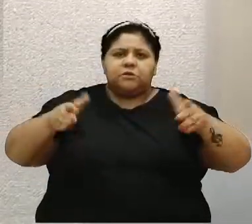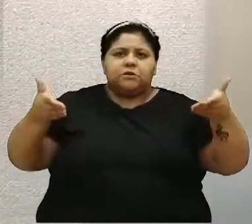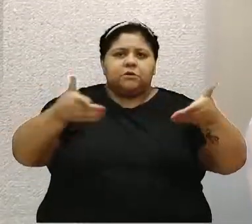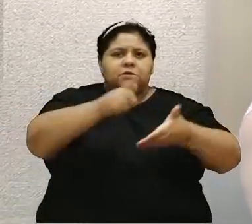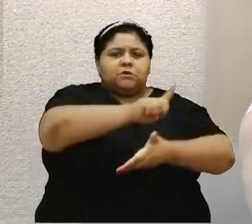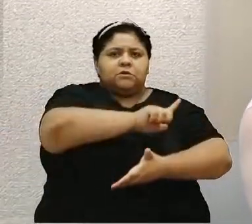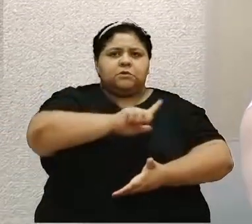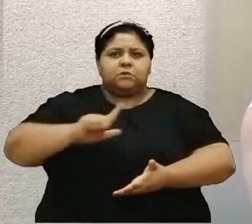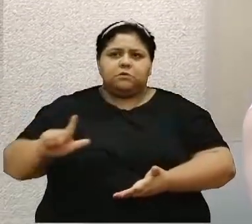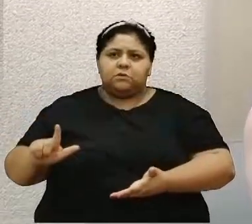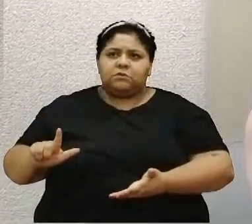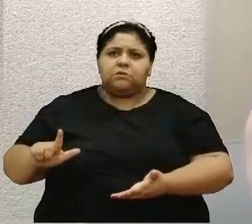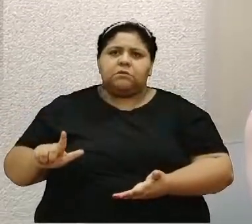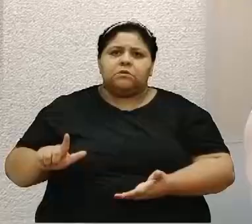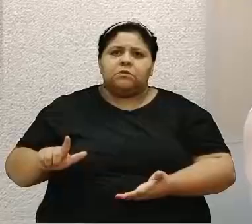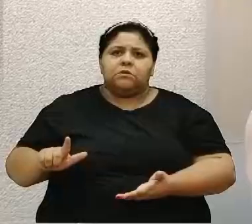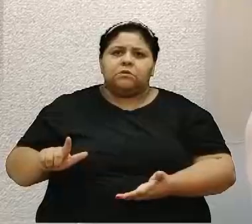governava